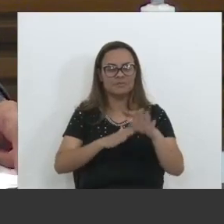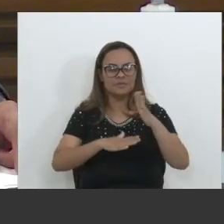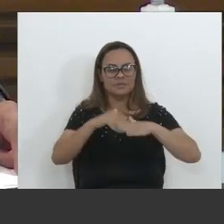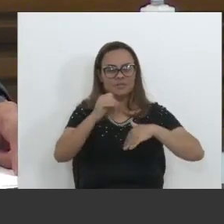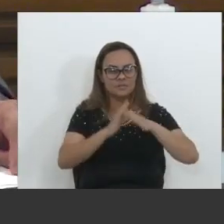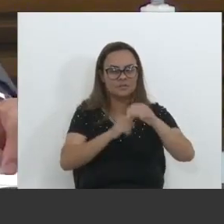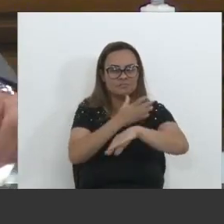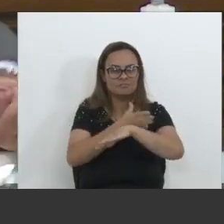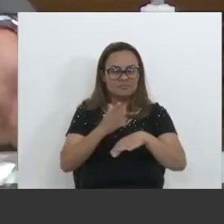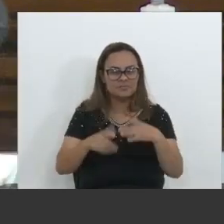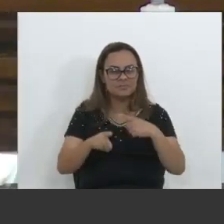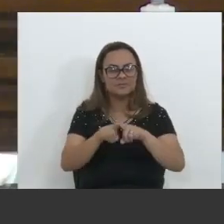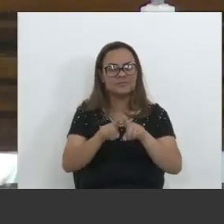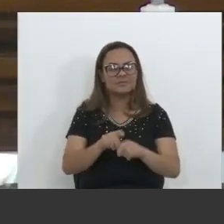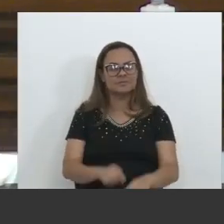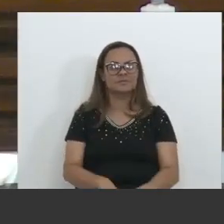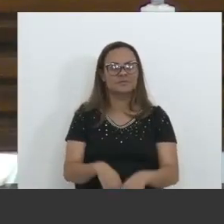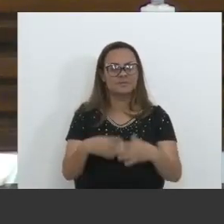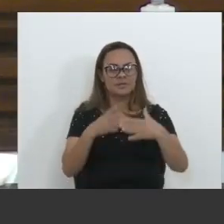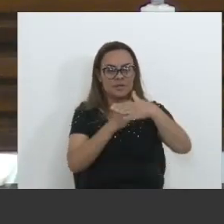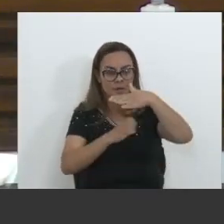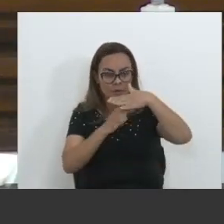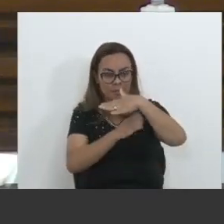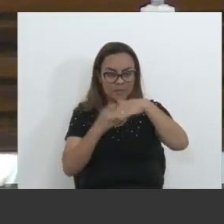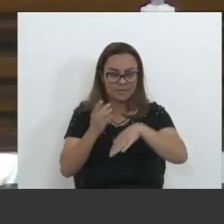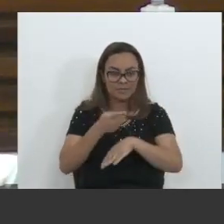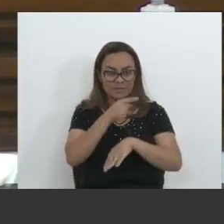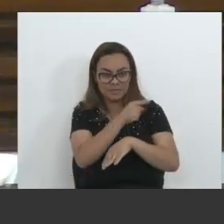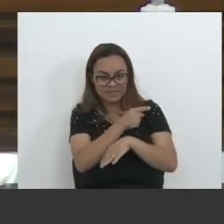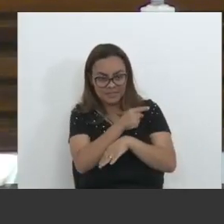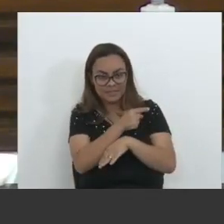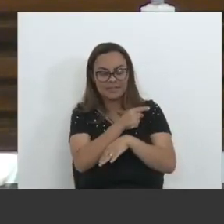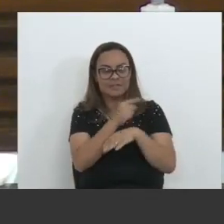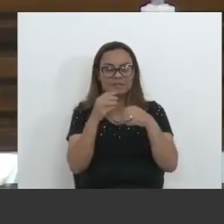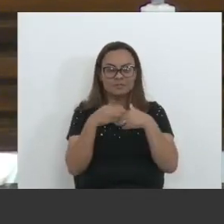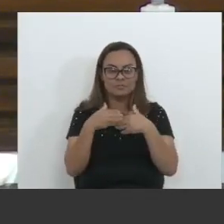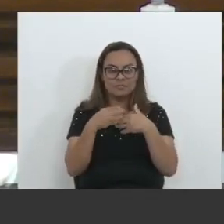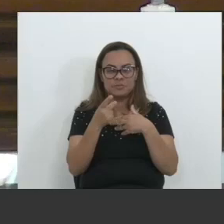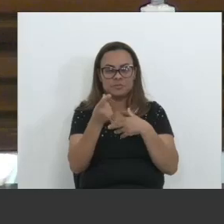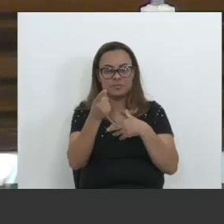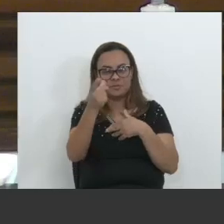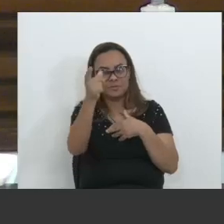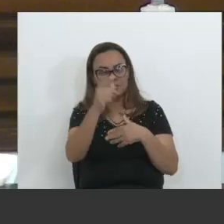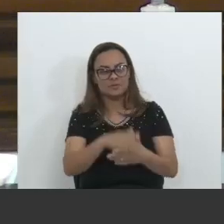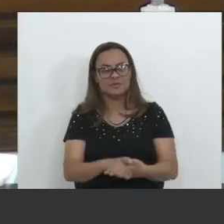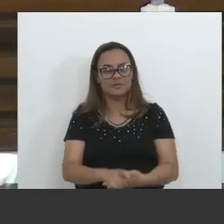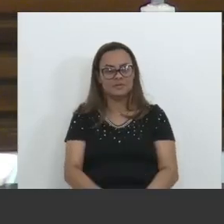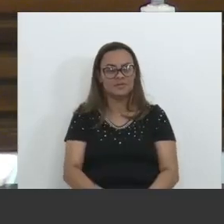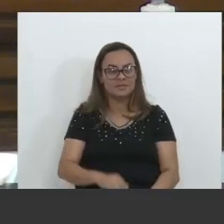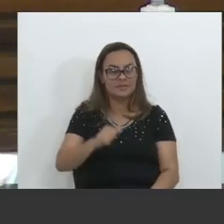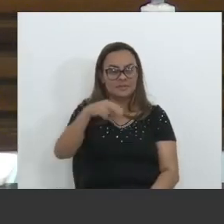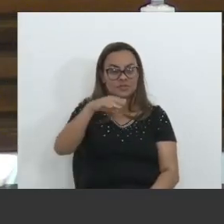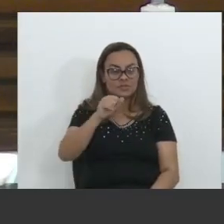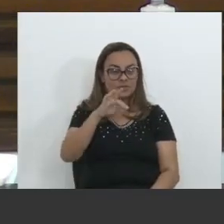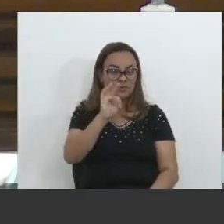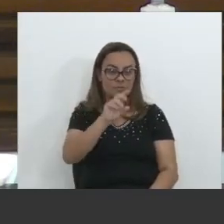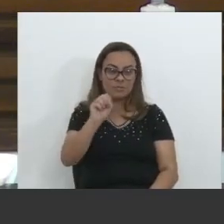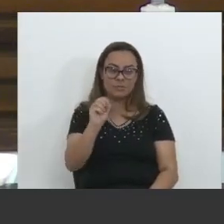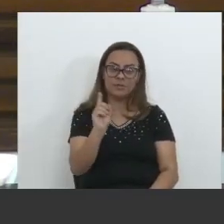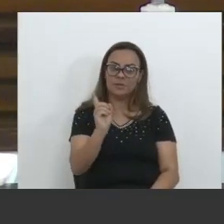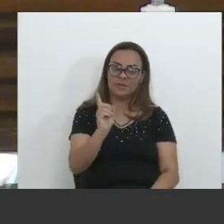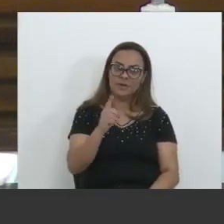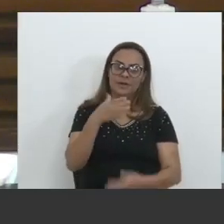vocês vão explodir e com esse empresário aqui vocês vão longe Tá mas não vão colocar mais nenhuma música com o nome de jumento não tá por